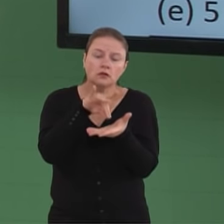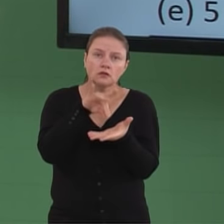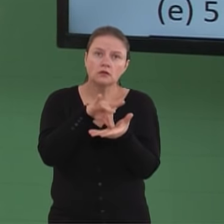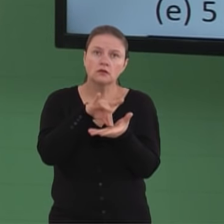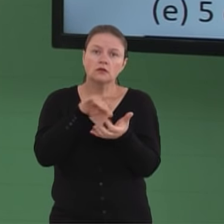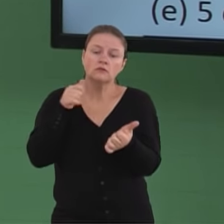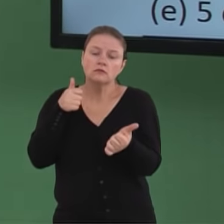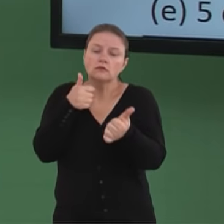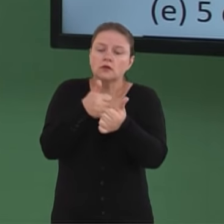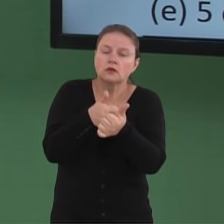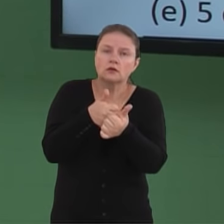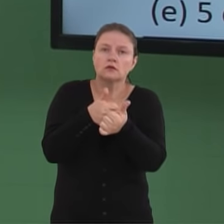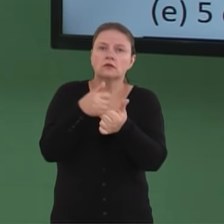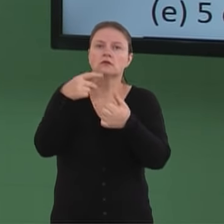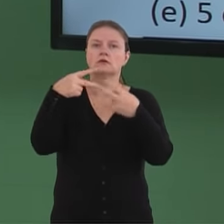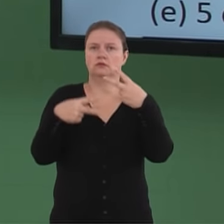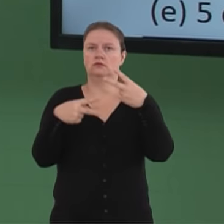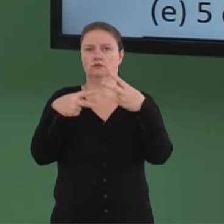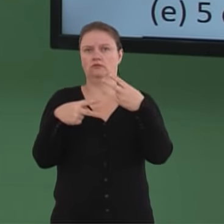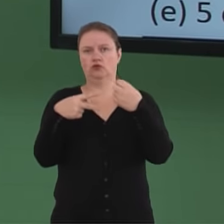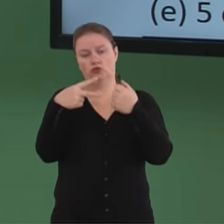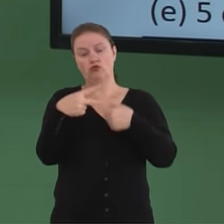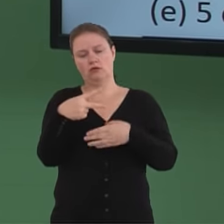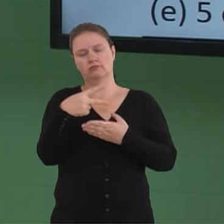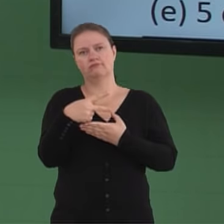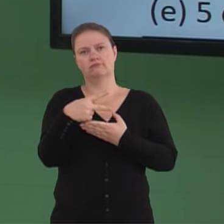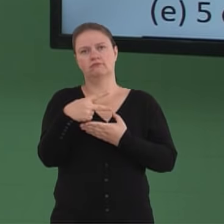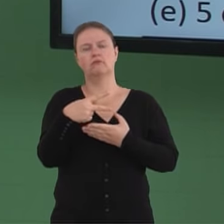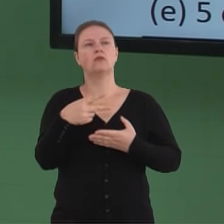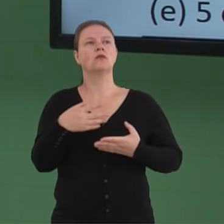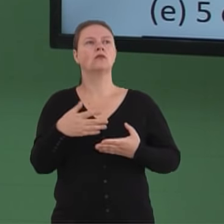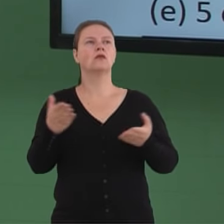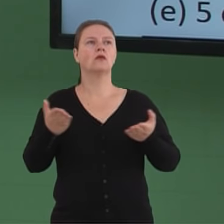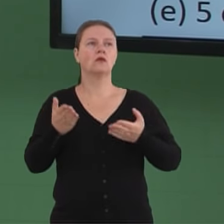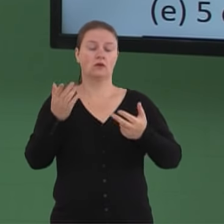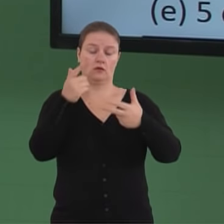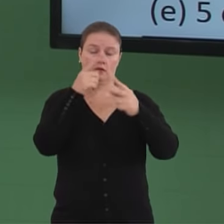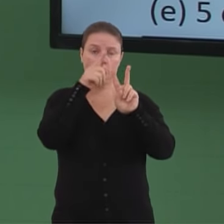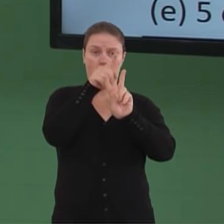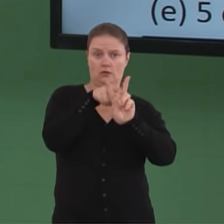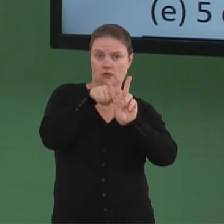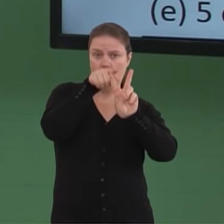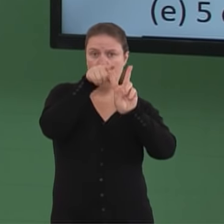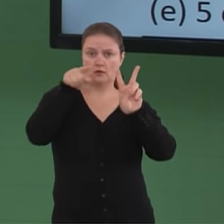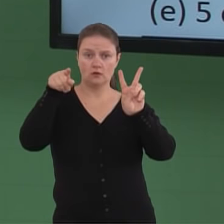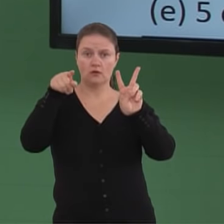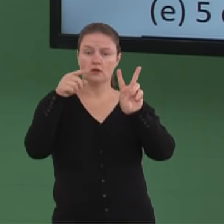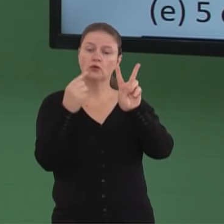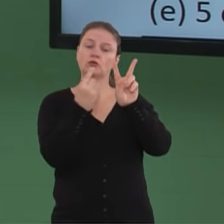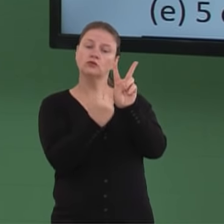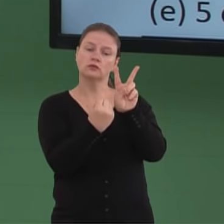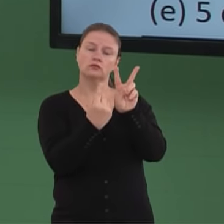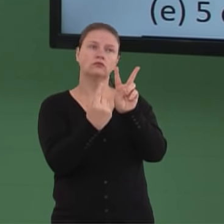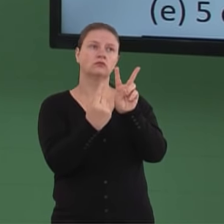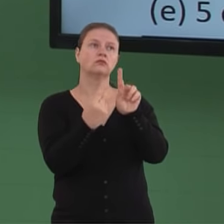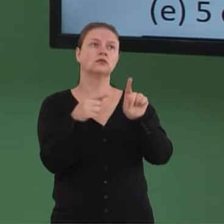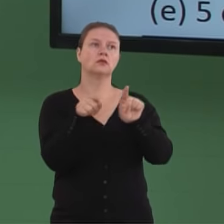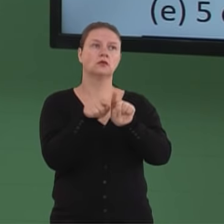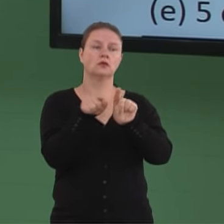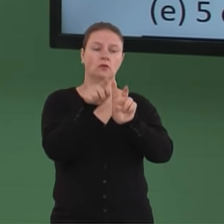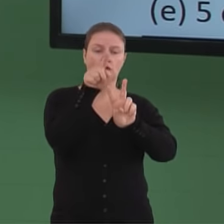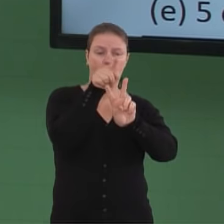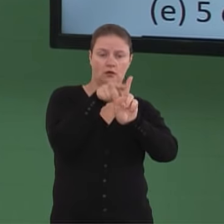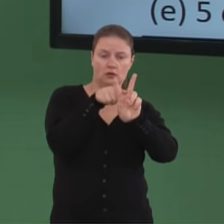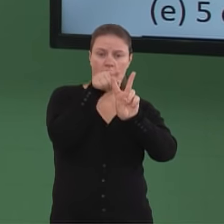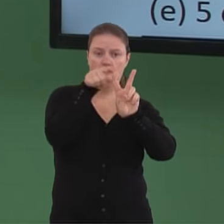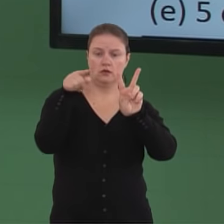a 2. Qual? Então eu vou a partir da raiz quadrada de 1, que é 1, a raiz quadrada de